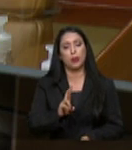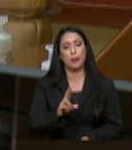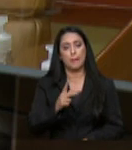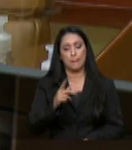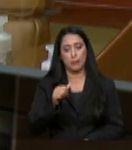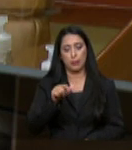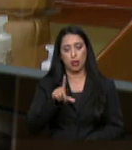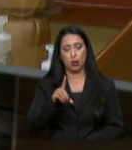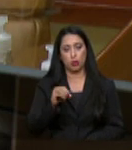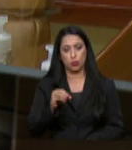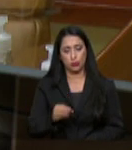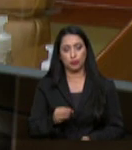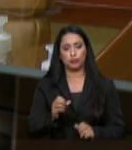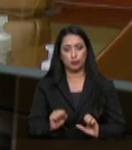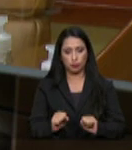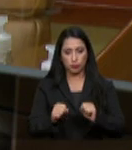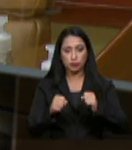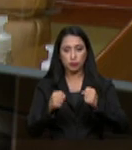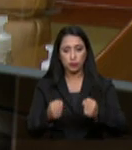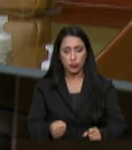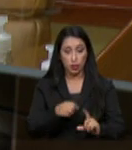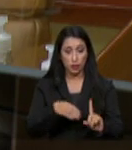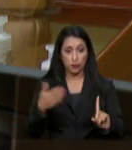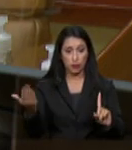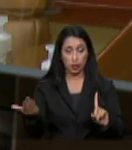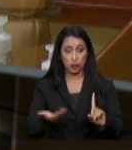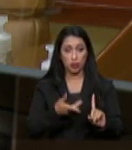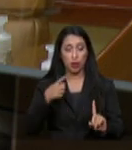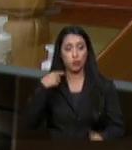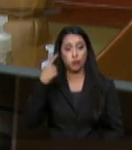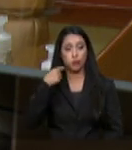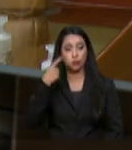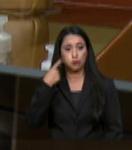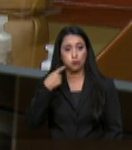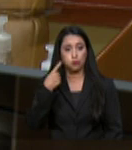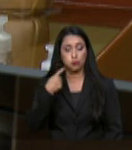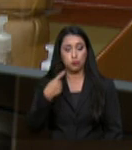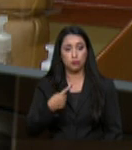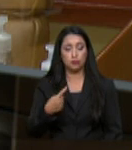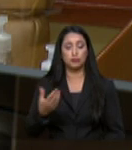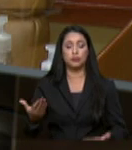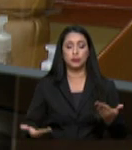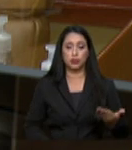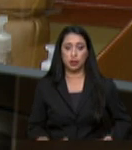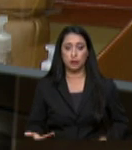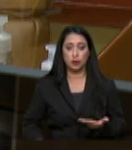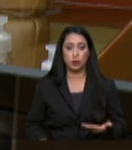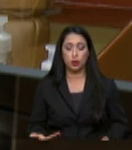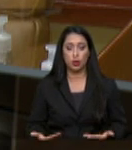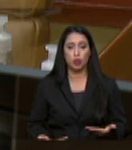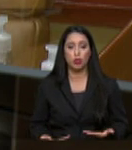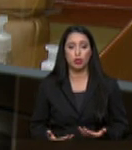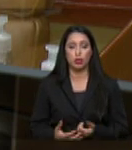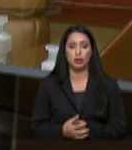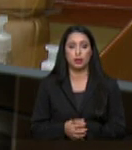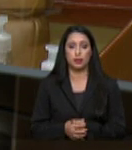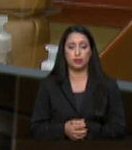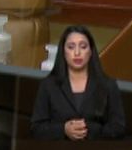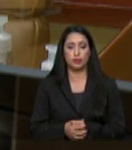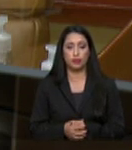seu cliente os senhores advogados demais presentes seus servidores E